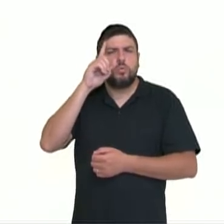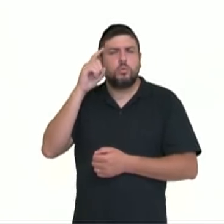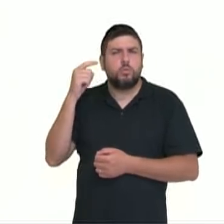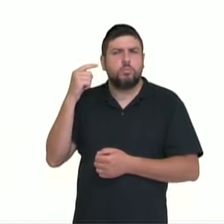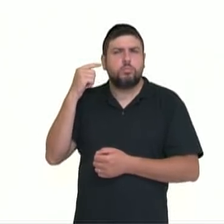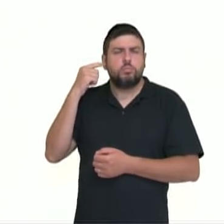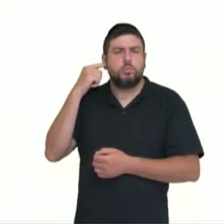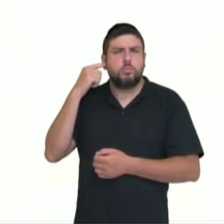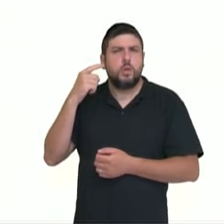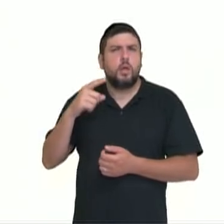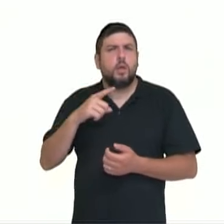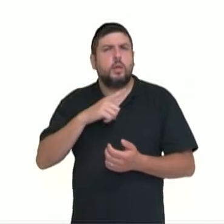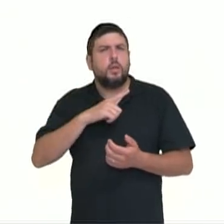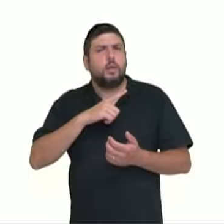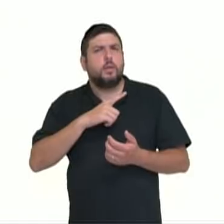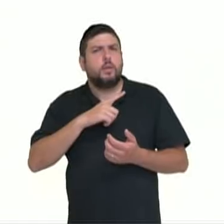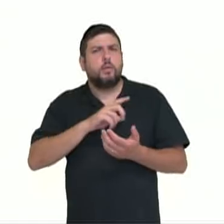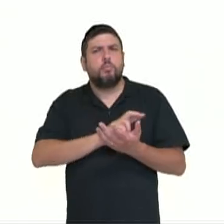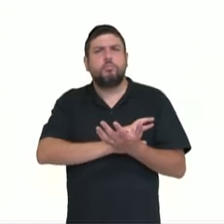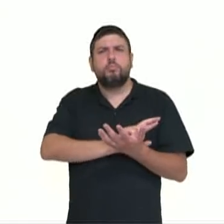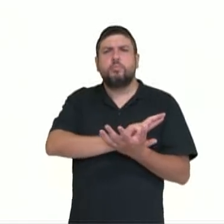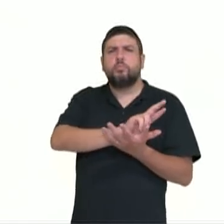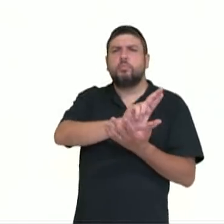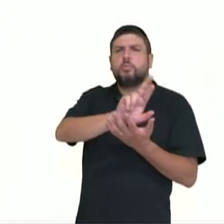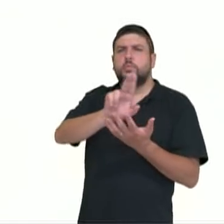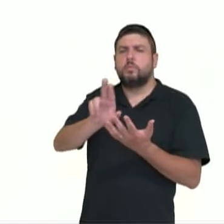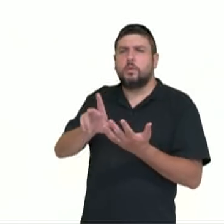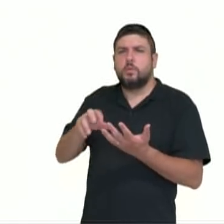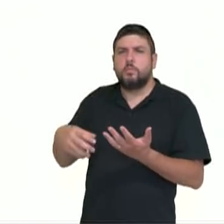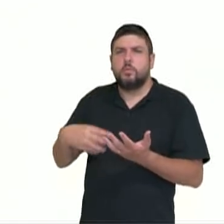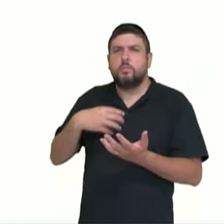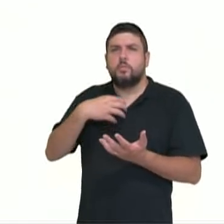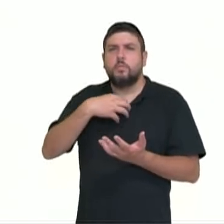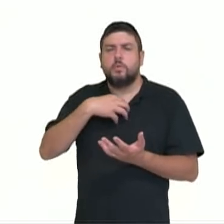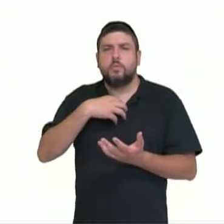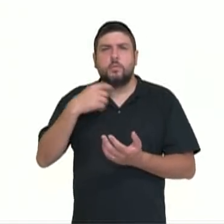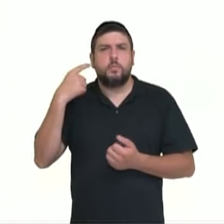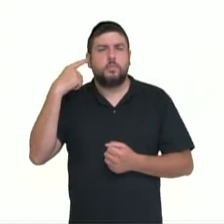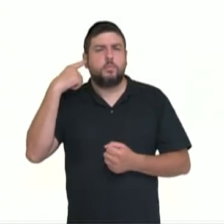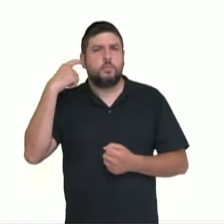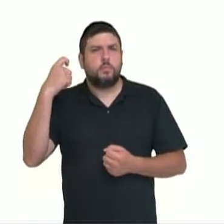uma grande variedade de sensações sonoras.